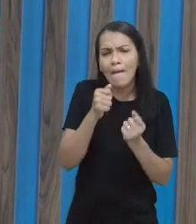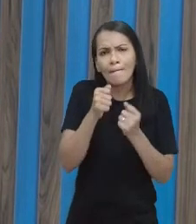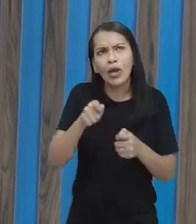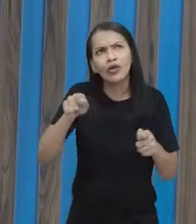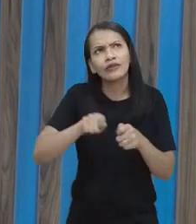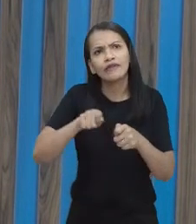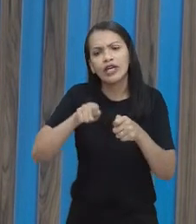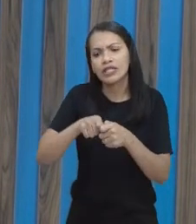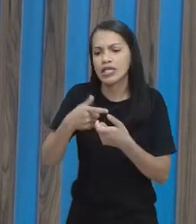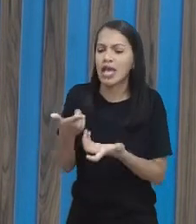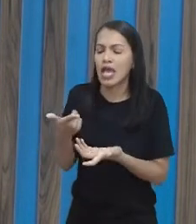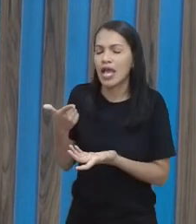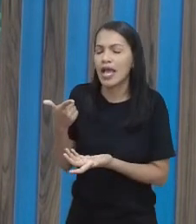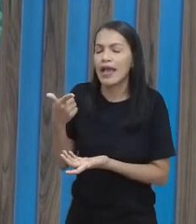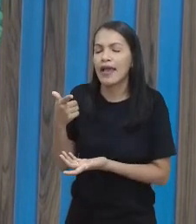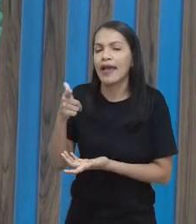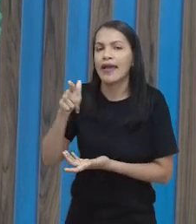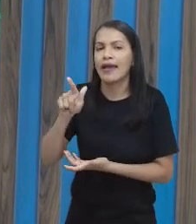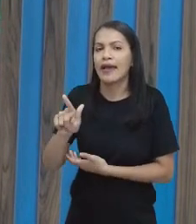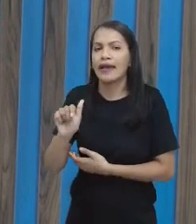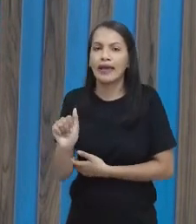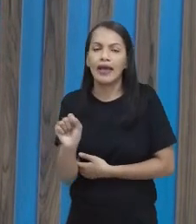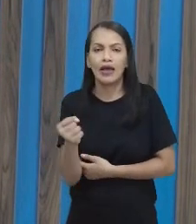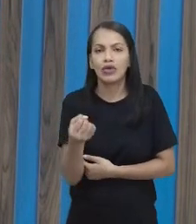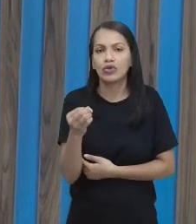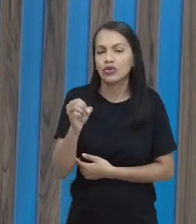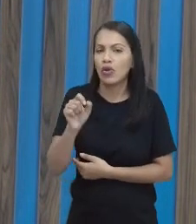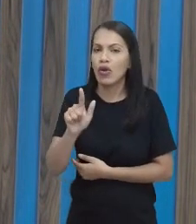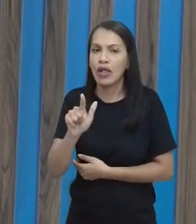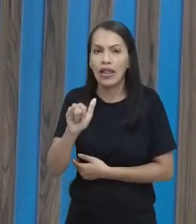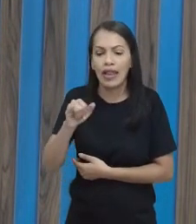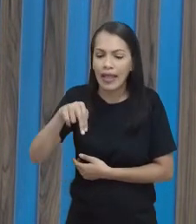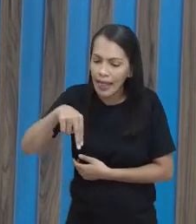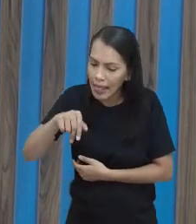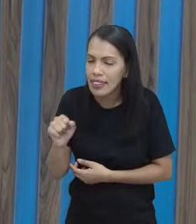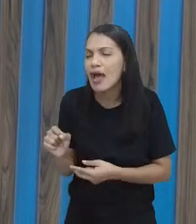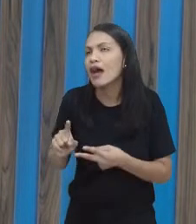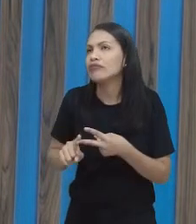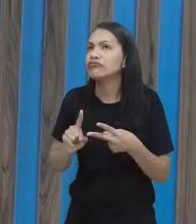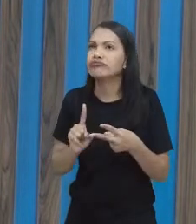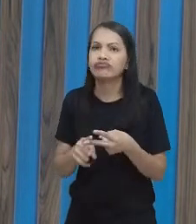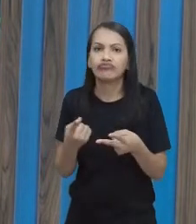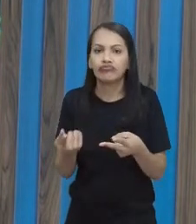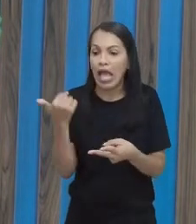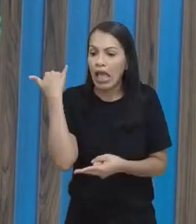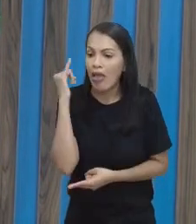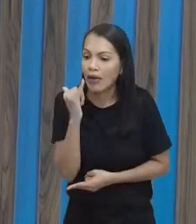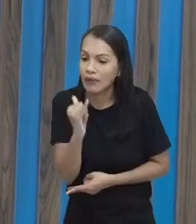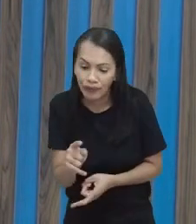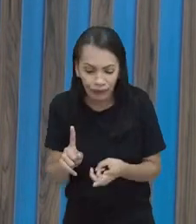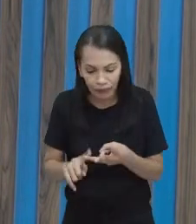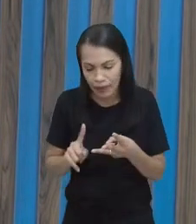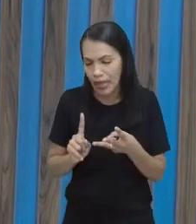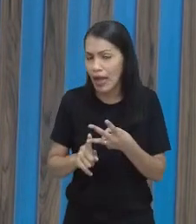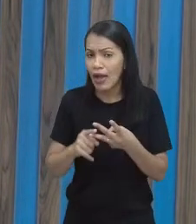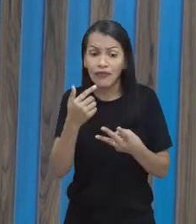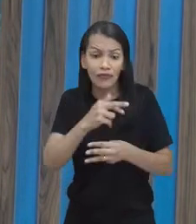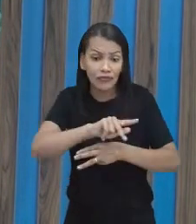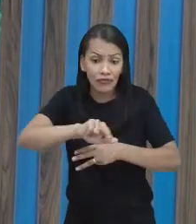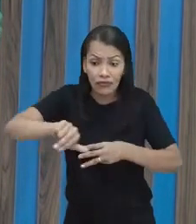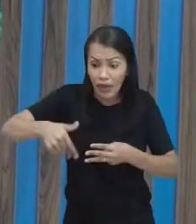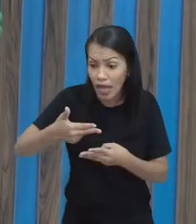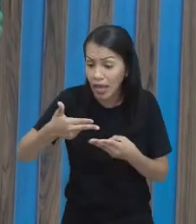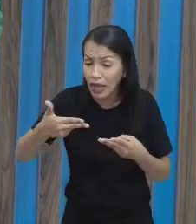as transformações, né? Eles podem dar conta de infinidades